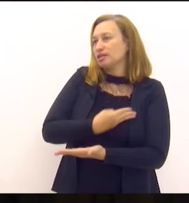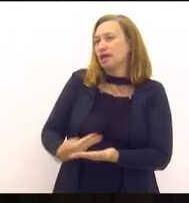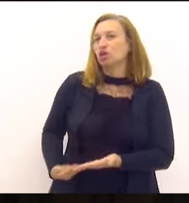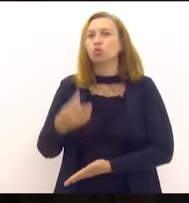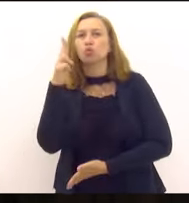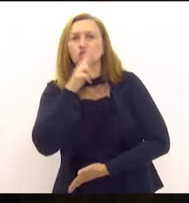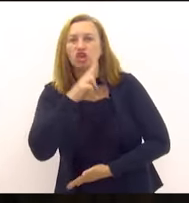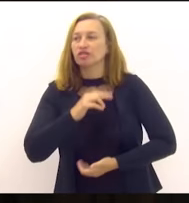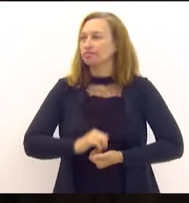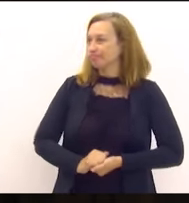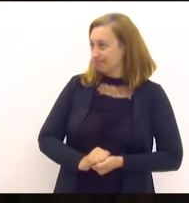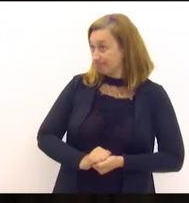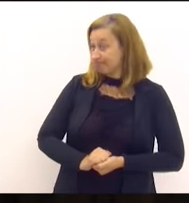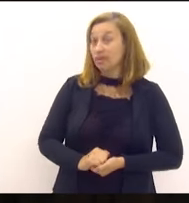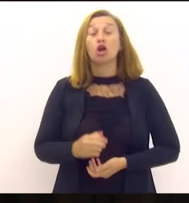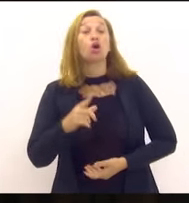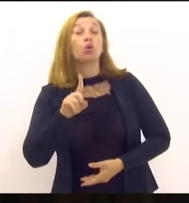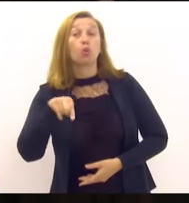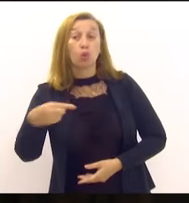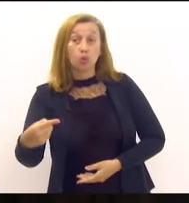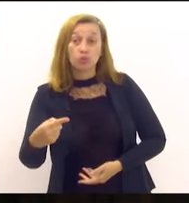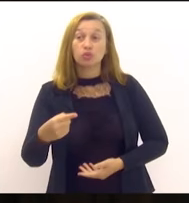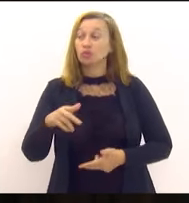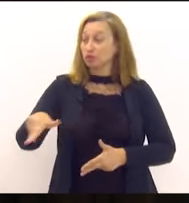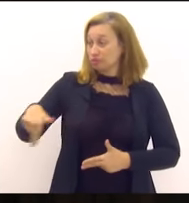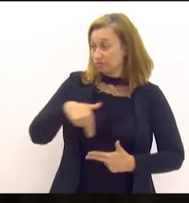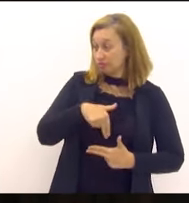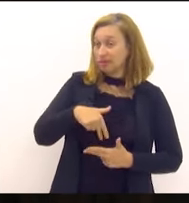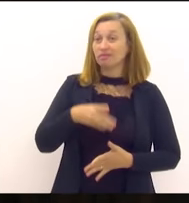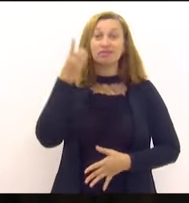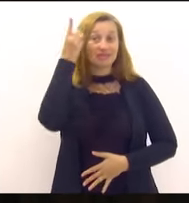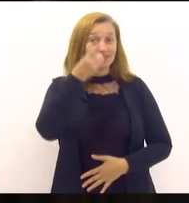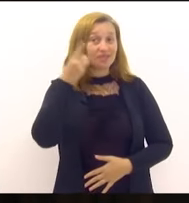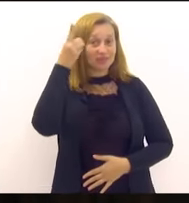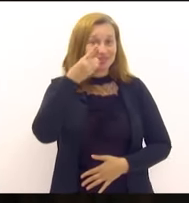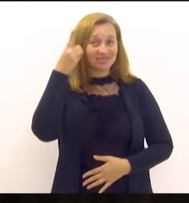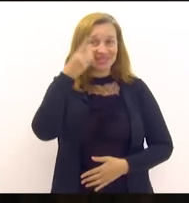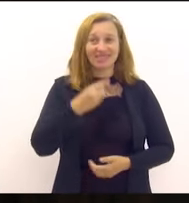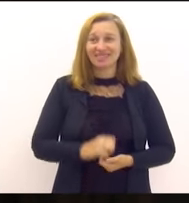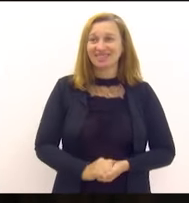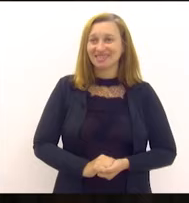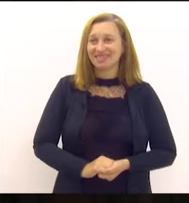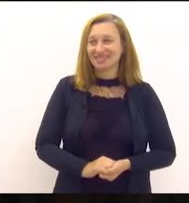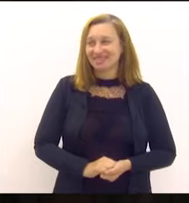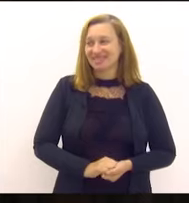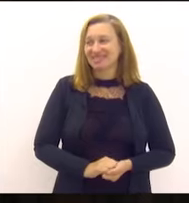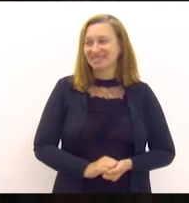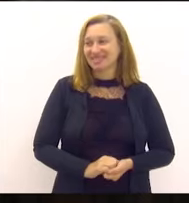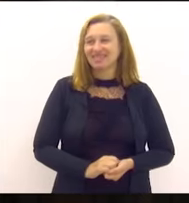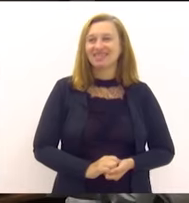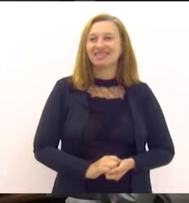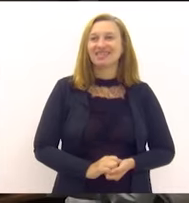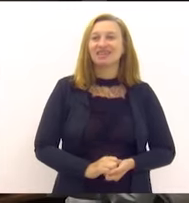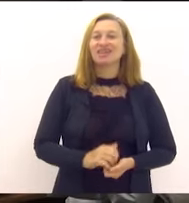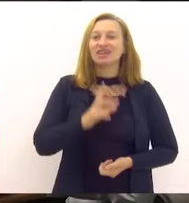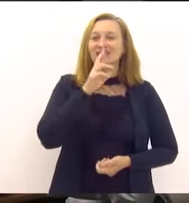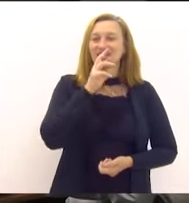urgência. Próximo orador inscrito, deputado Rodrigo Amorim.